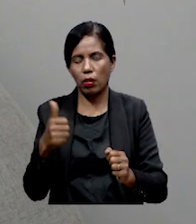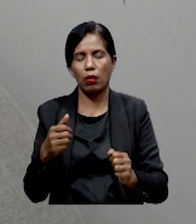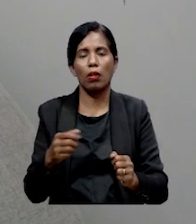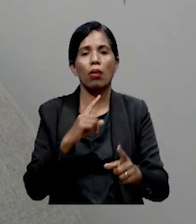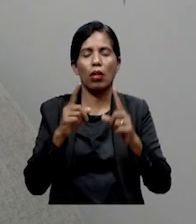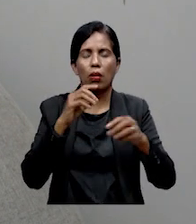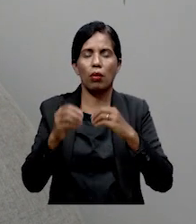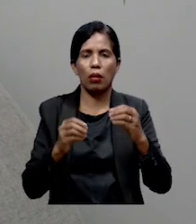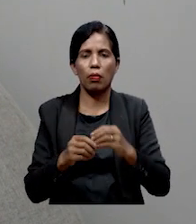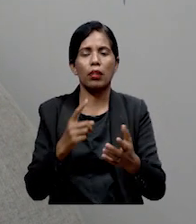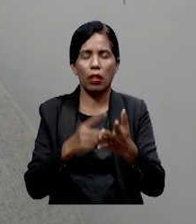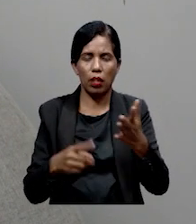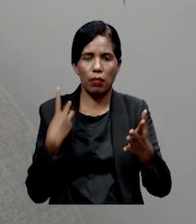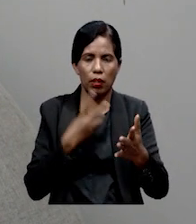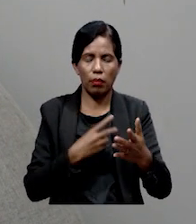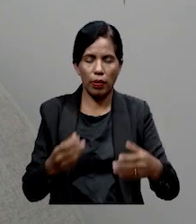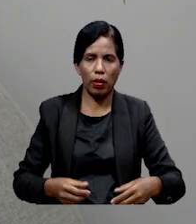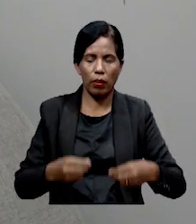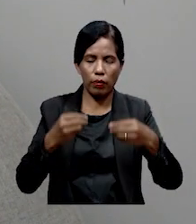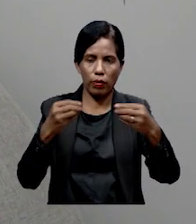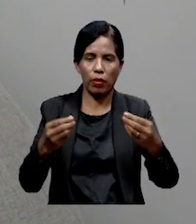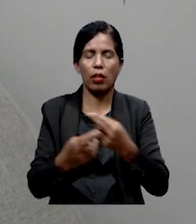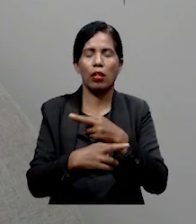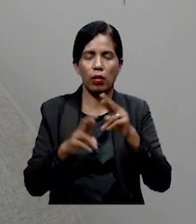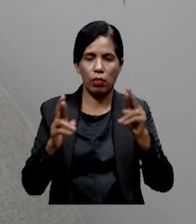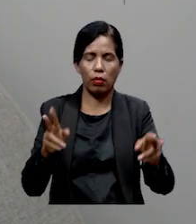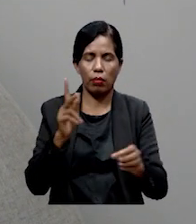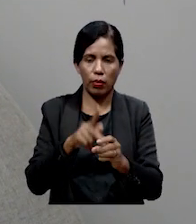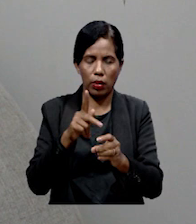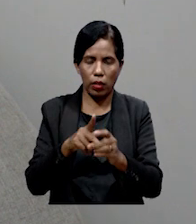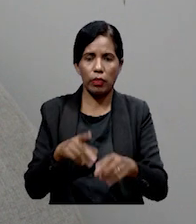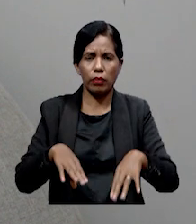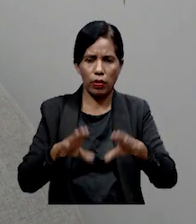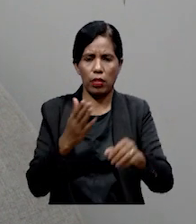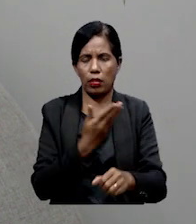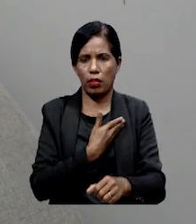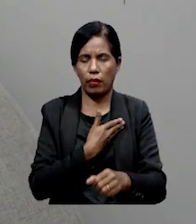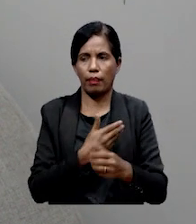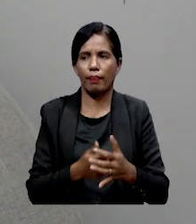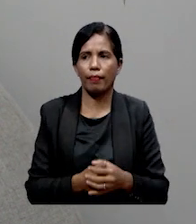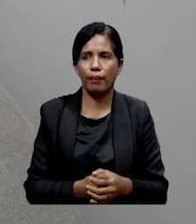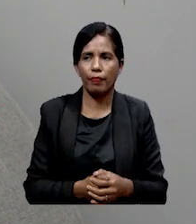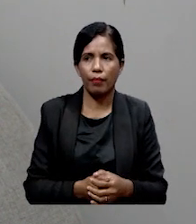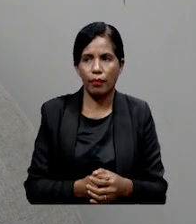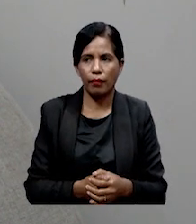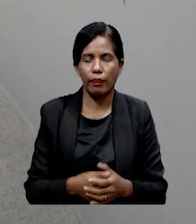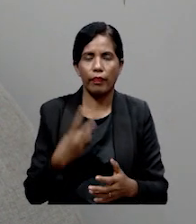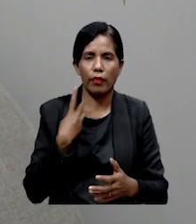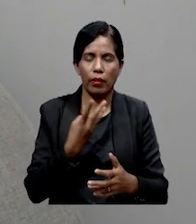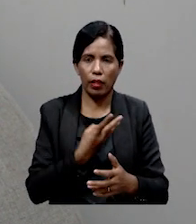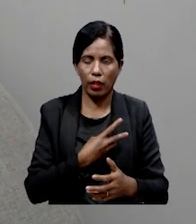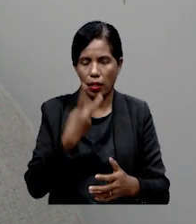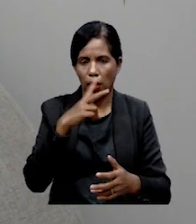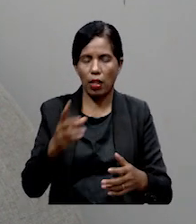bele fornece ho di resolve preso mina ida asne. Entre as outras soluções, bem que a